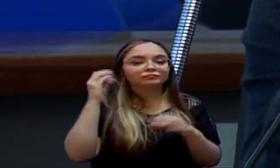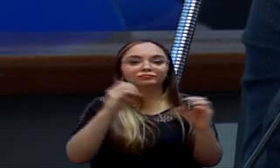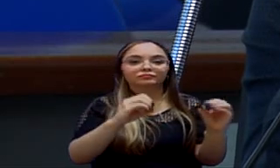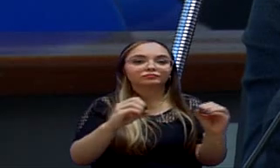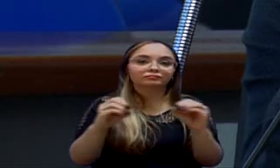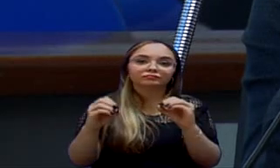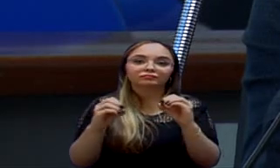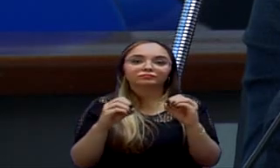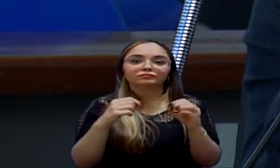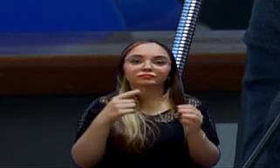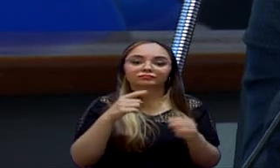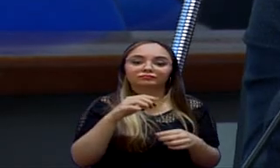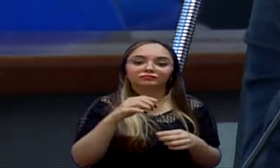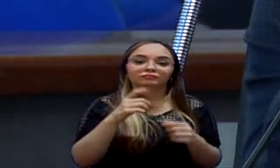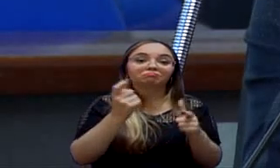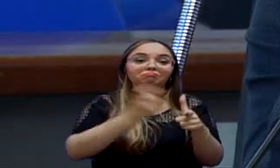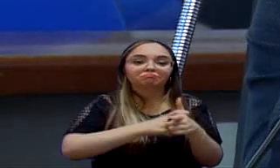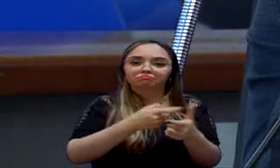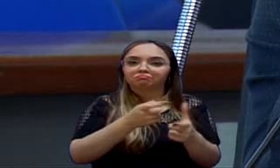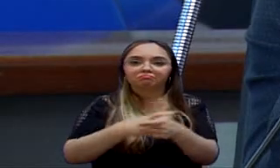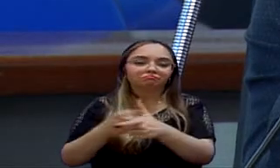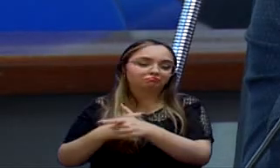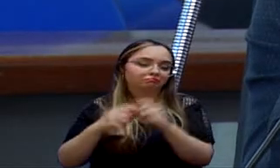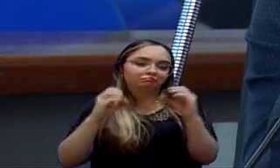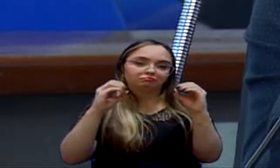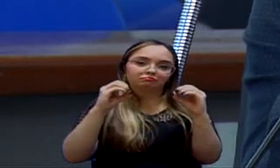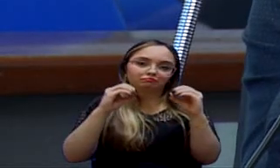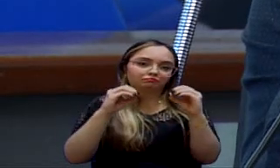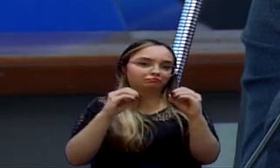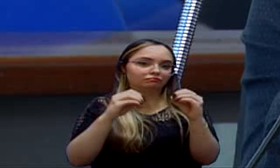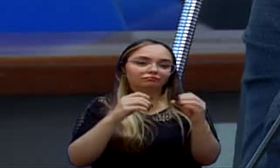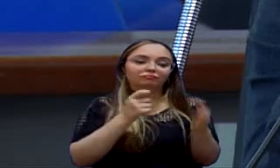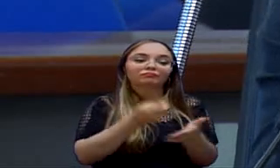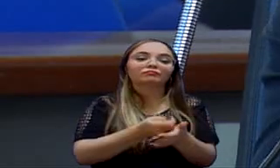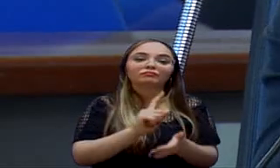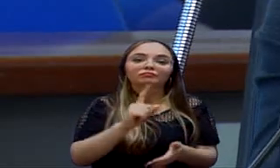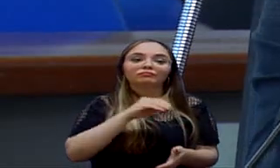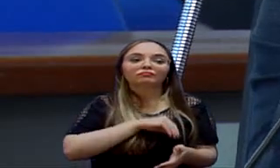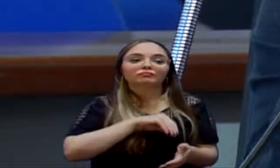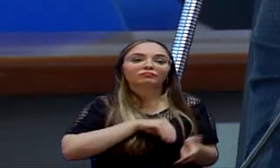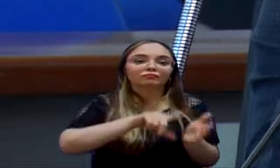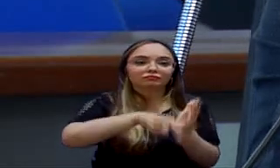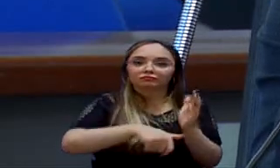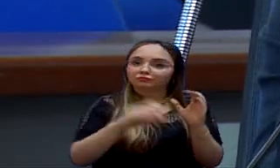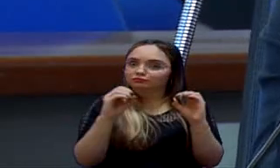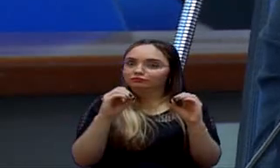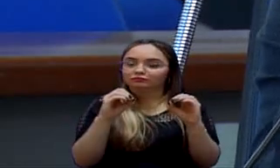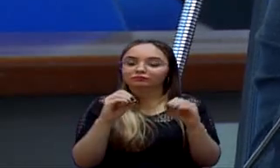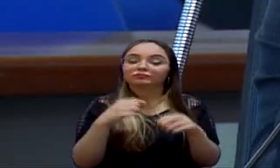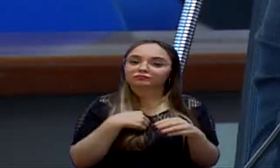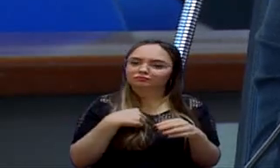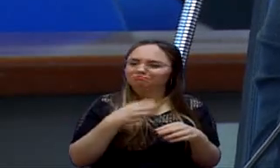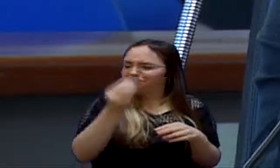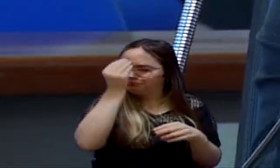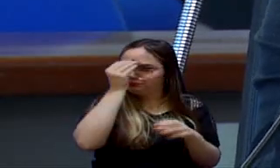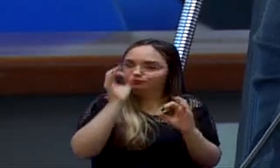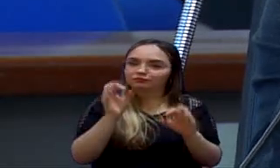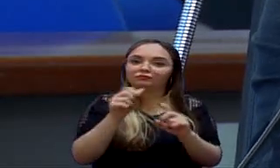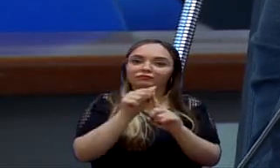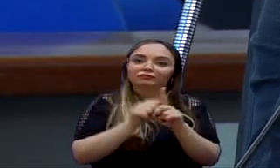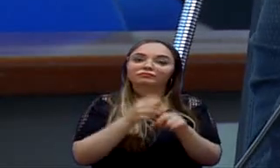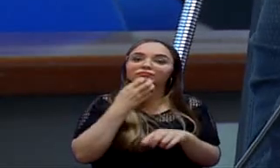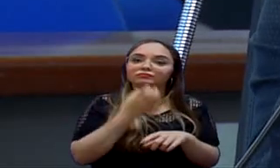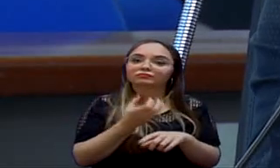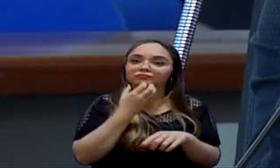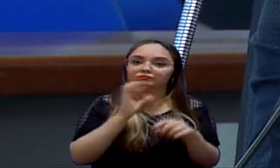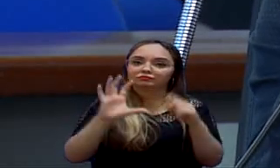as funções não ficou em débito com nenhum prestador em nenhum momento único e aí eu lembro bem né mês de